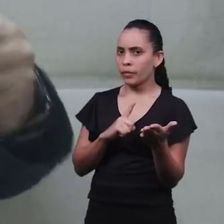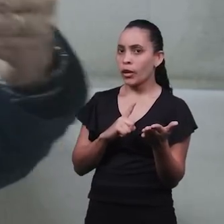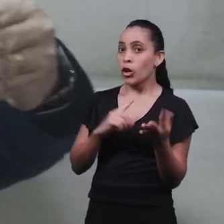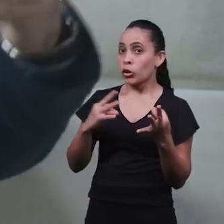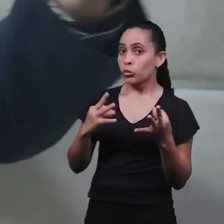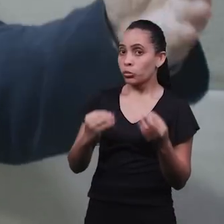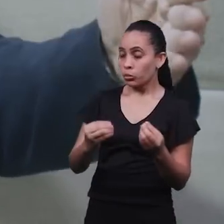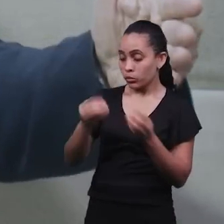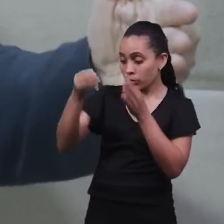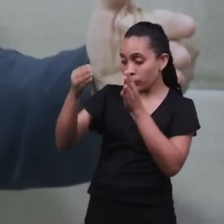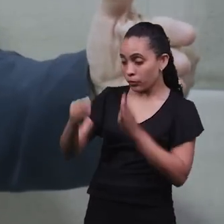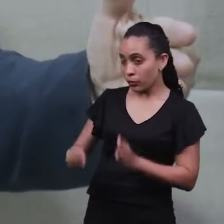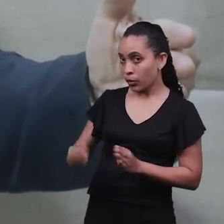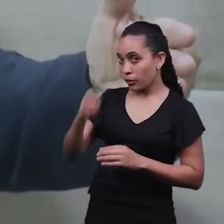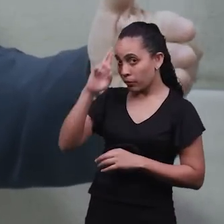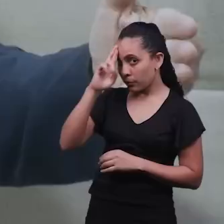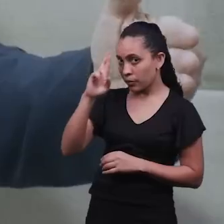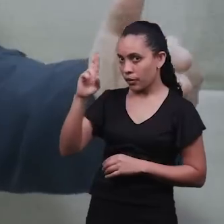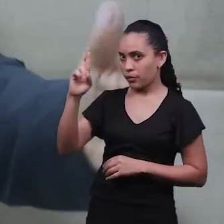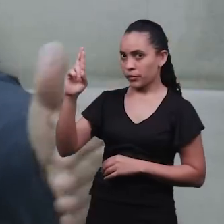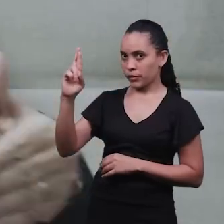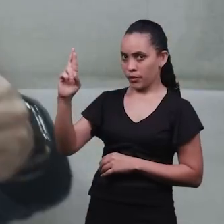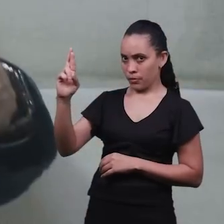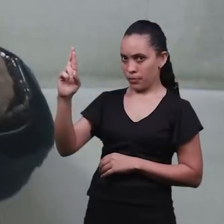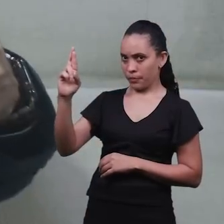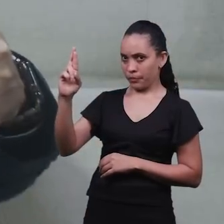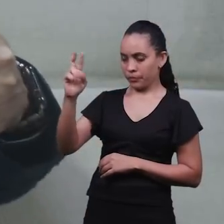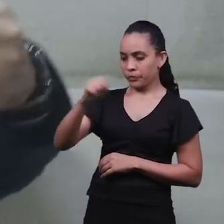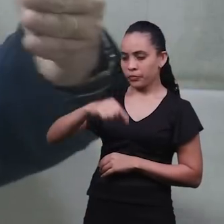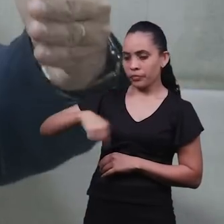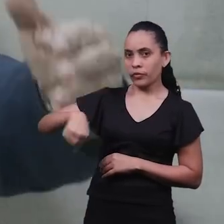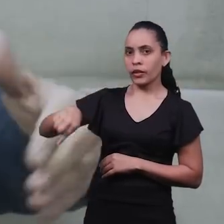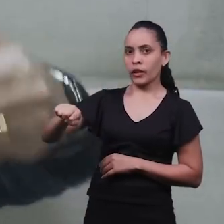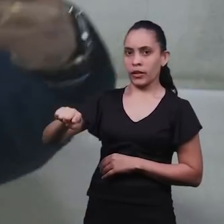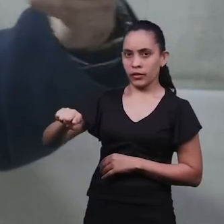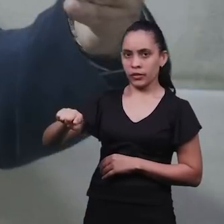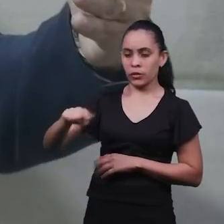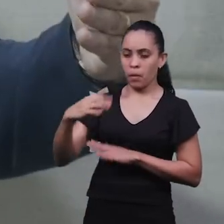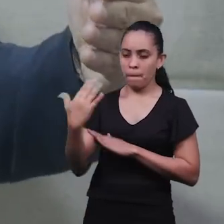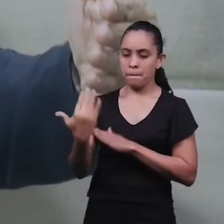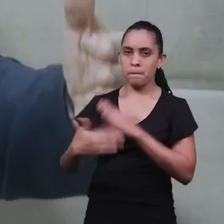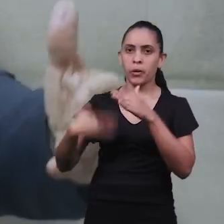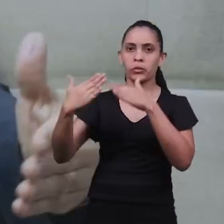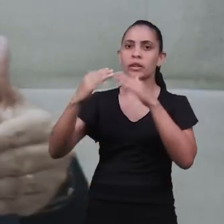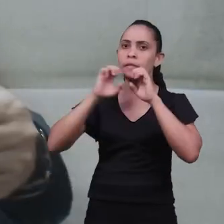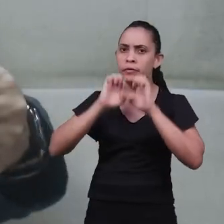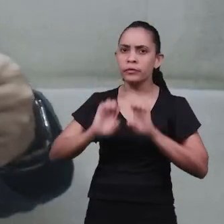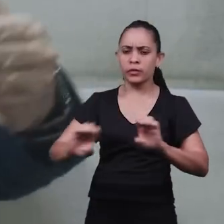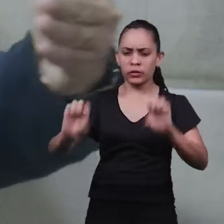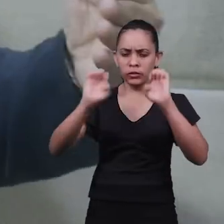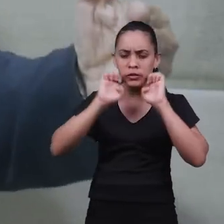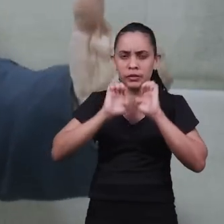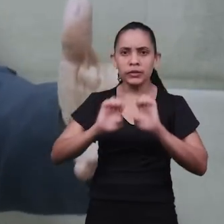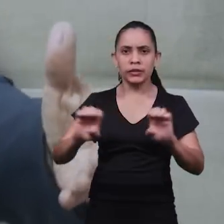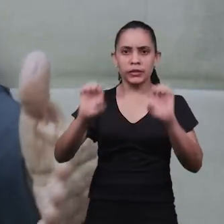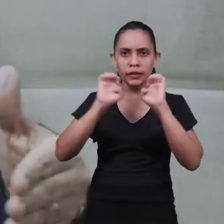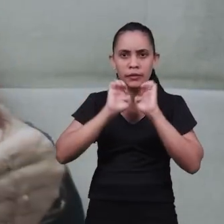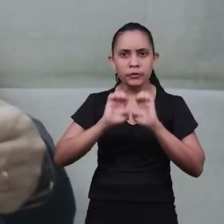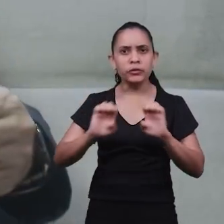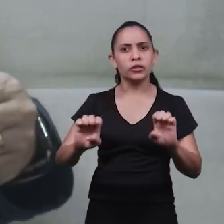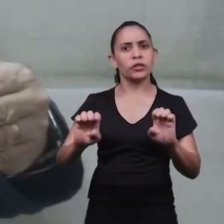Todos que foram fiéis ao Senhor, eles produziram alguma